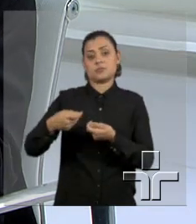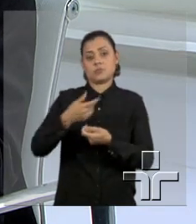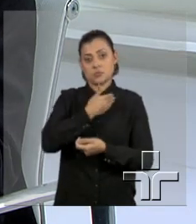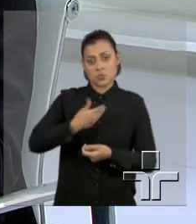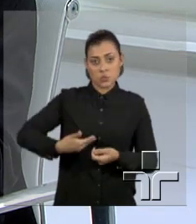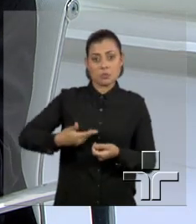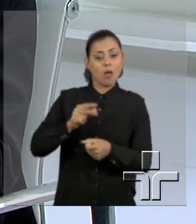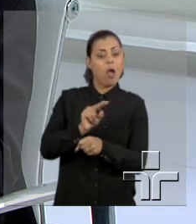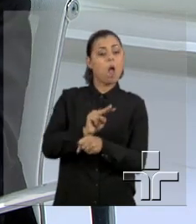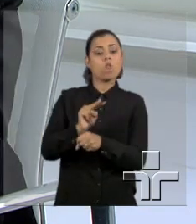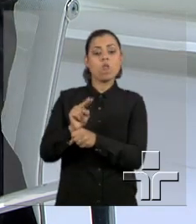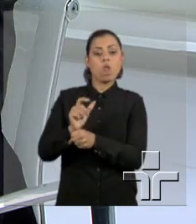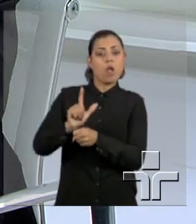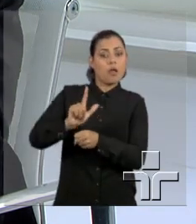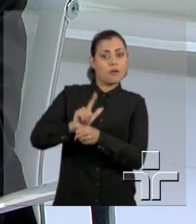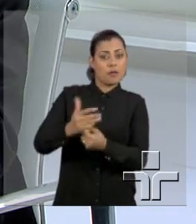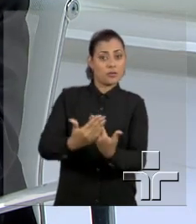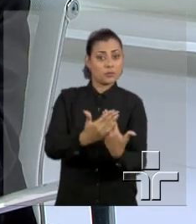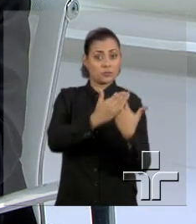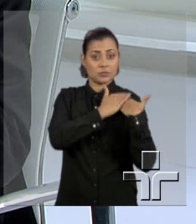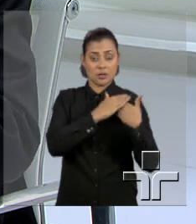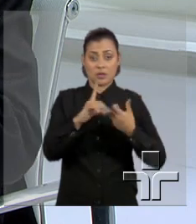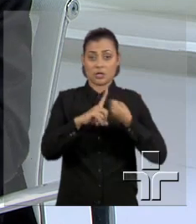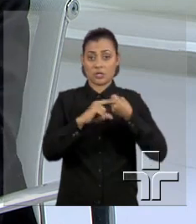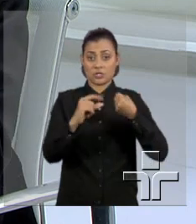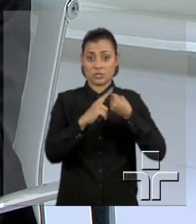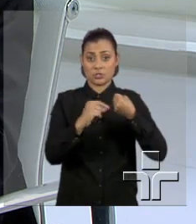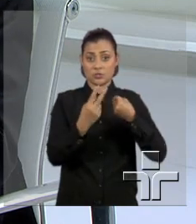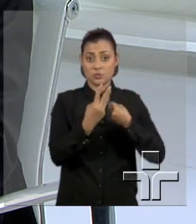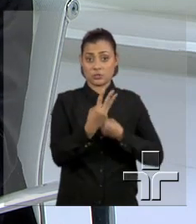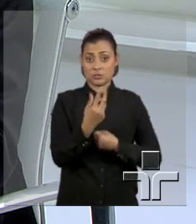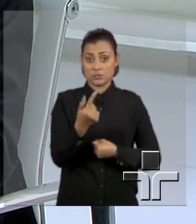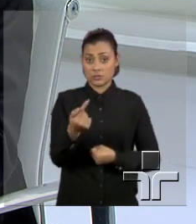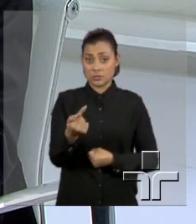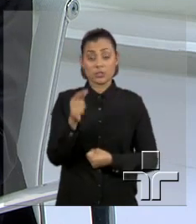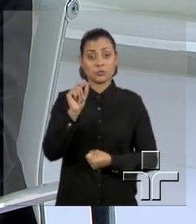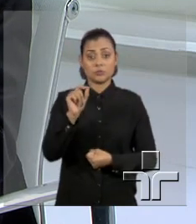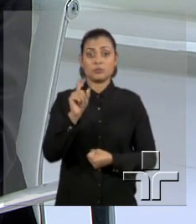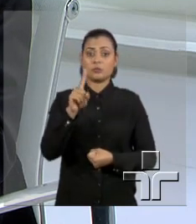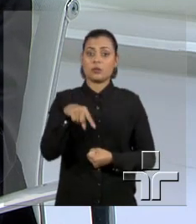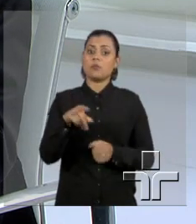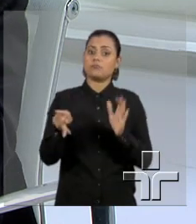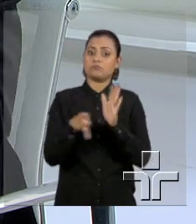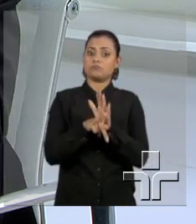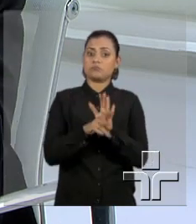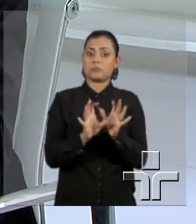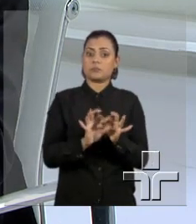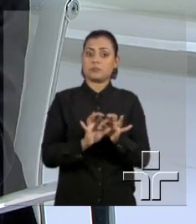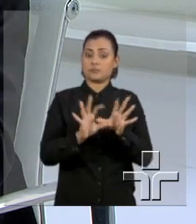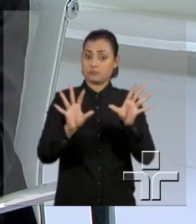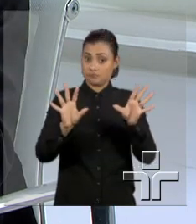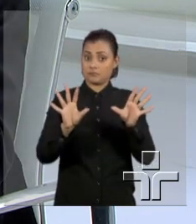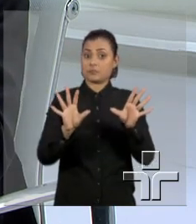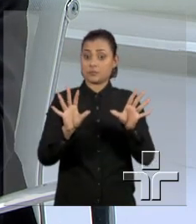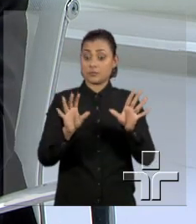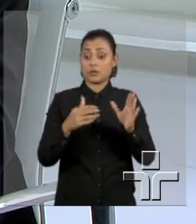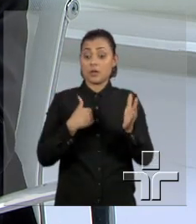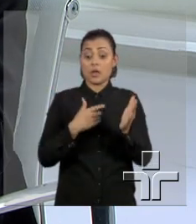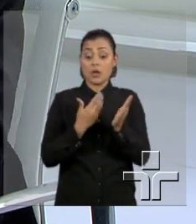atividades administrativas, artigo 37, cabeça, é o da legalidade. Então, tudo começa com a